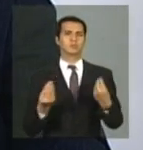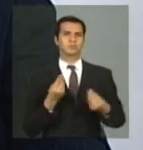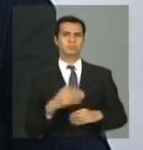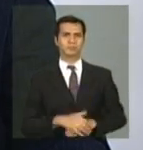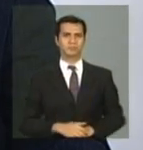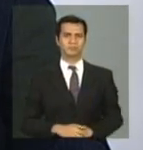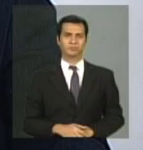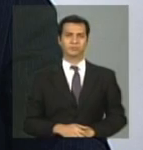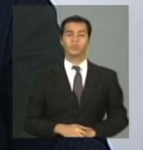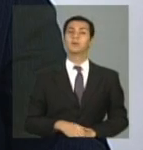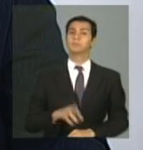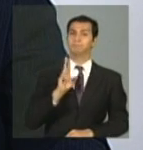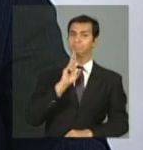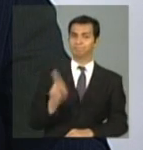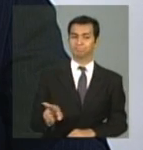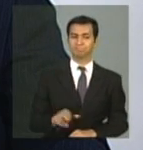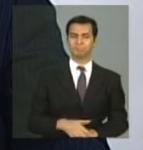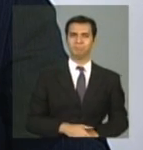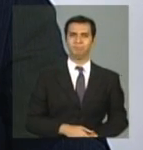instrução operacional,